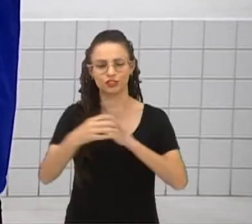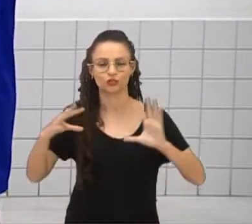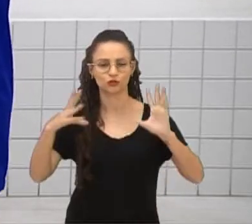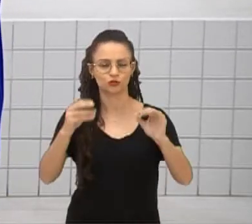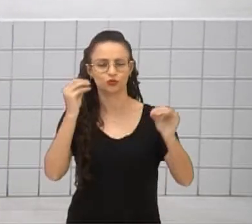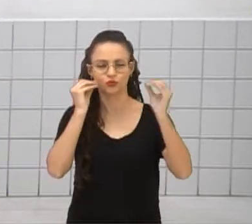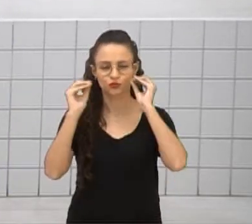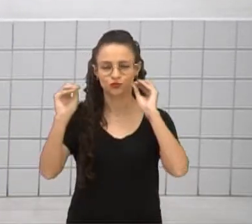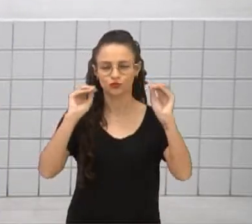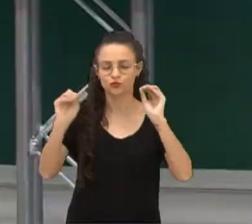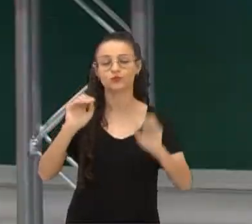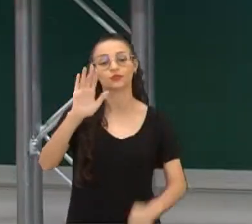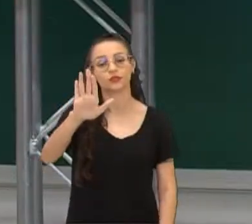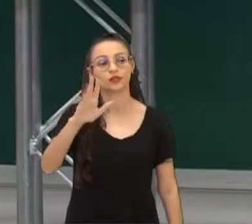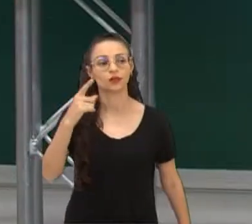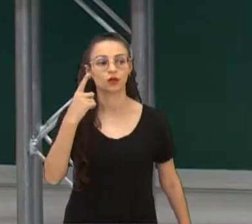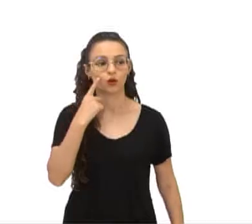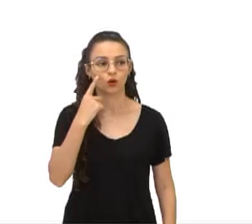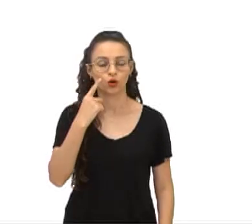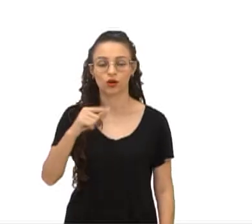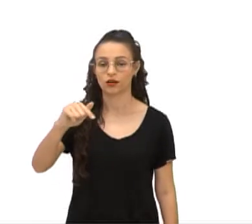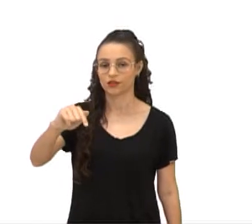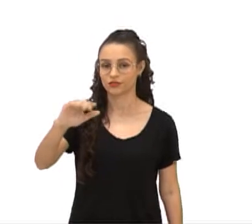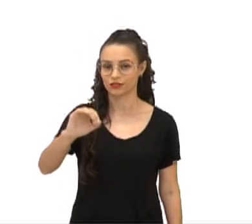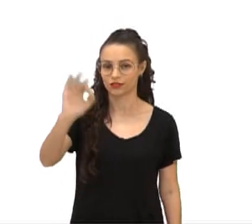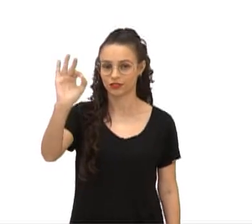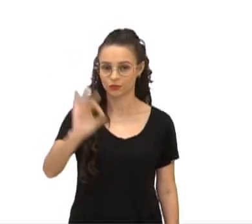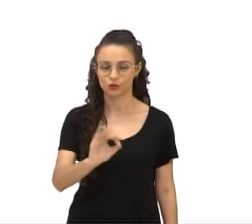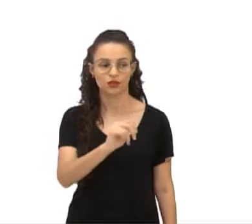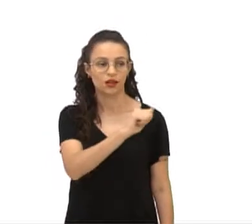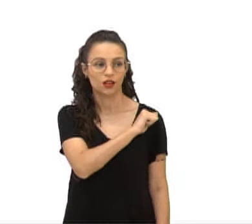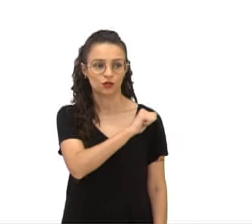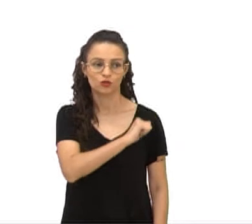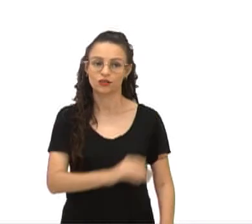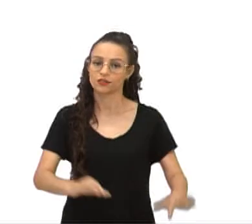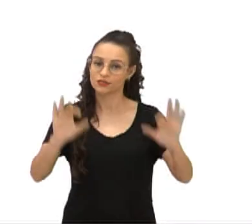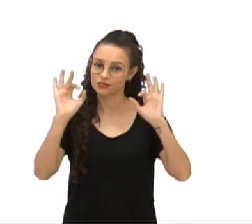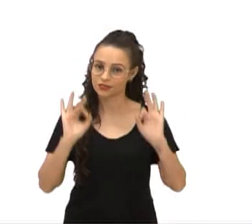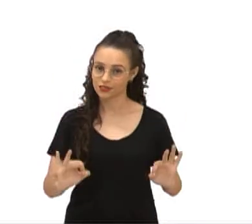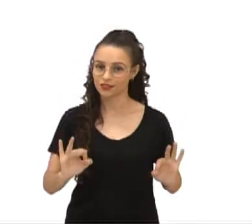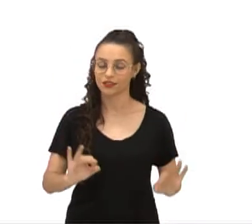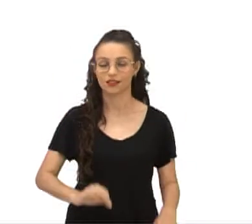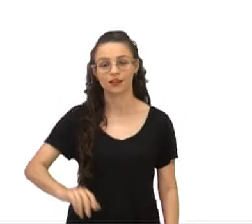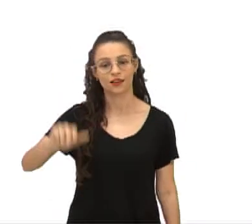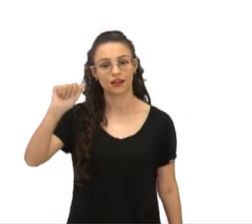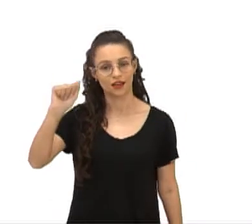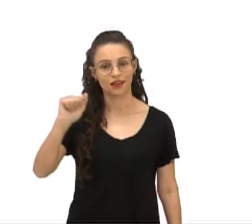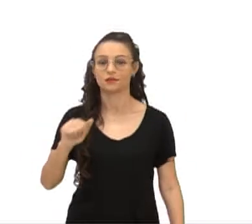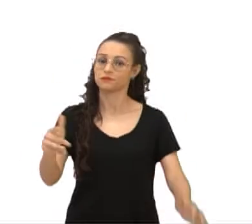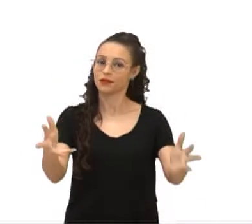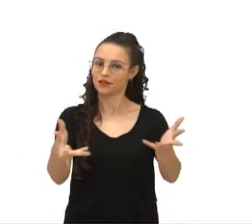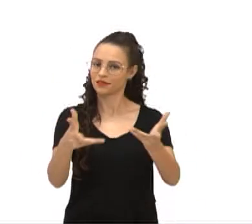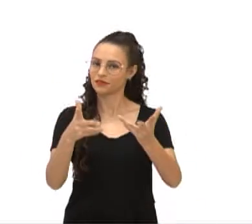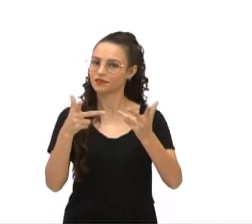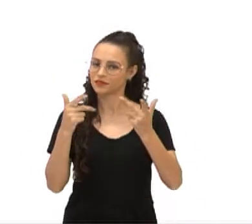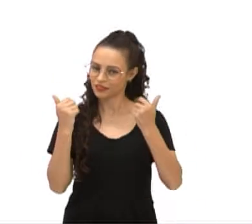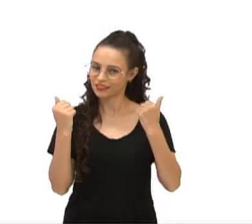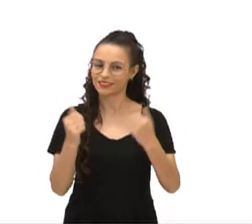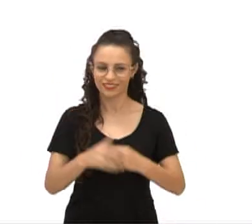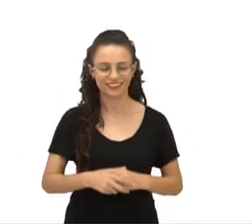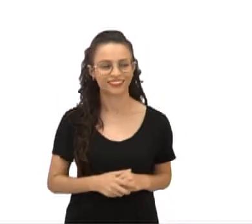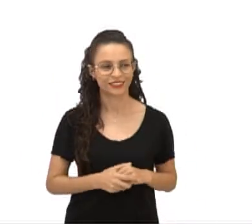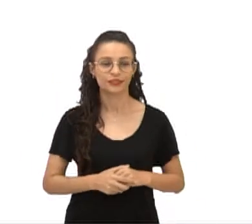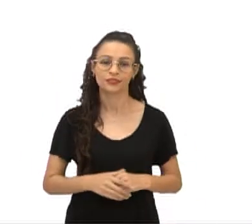agência que legal a setenta por cento dos alunos acertou a letra A que maravilha